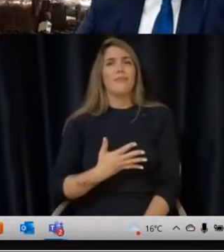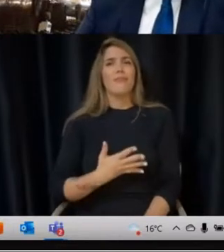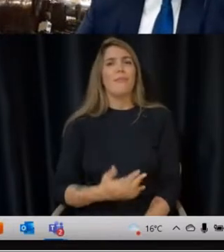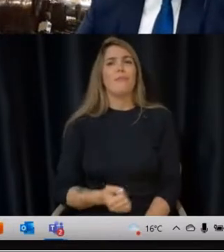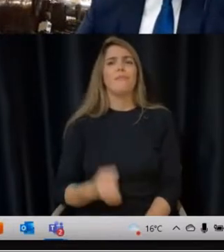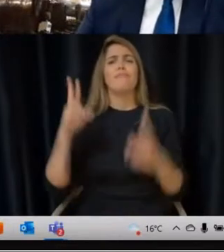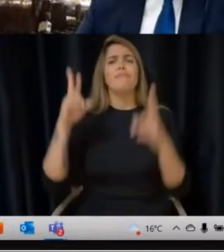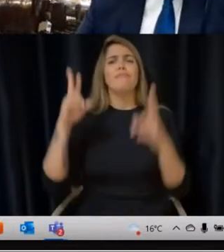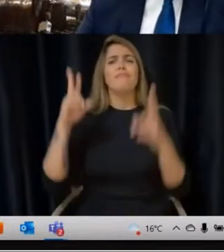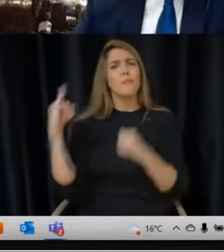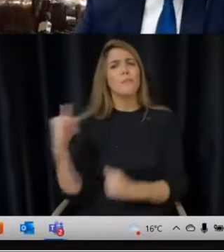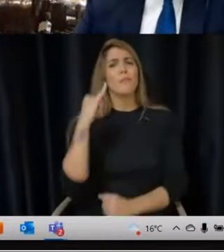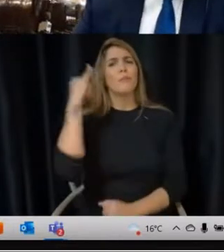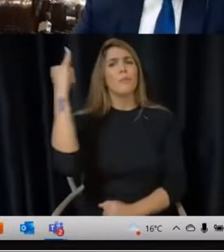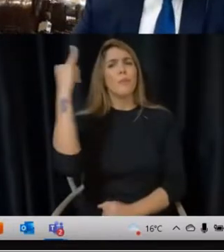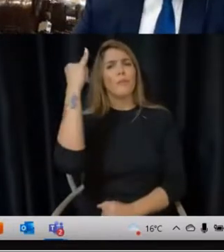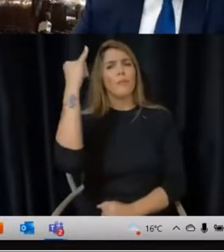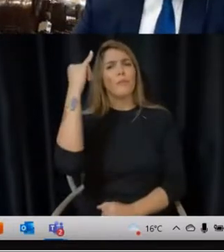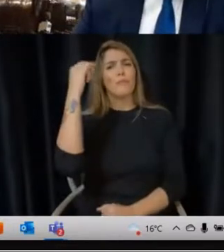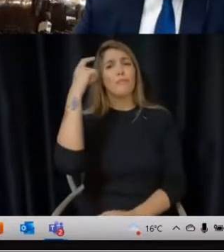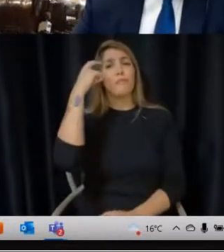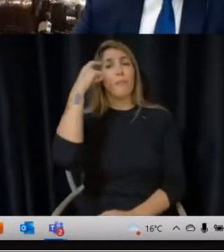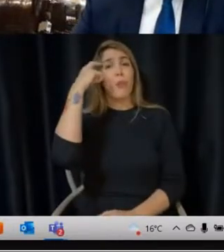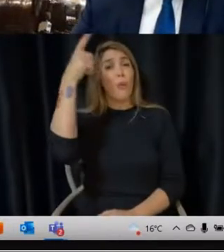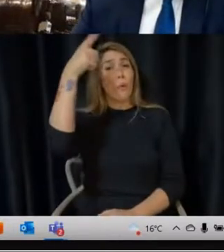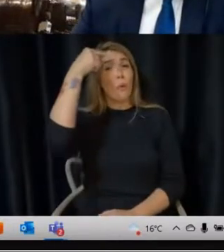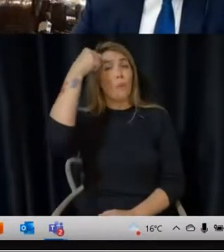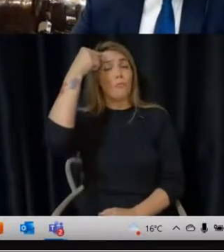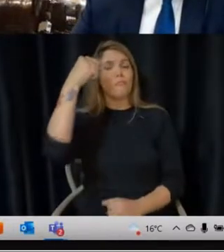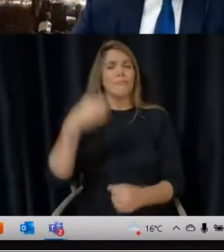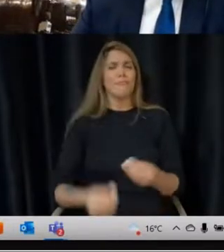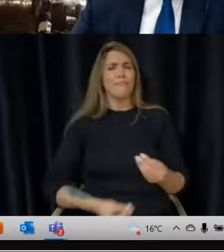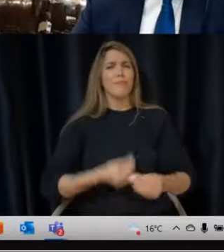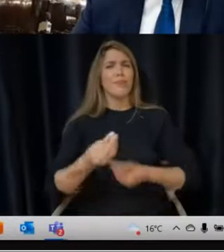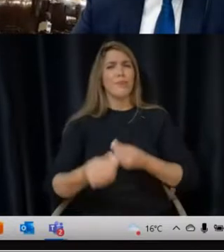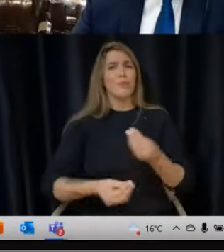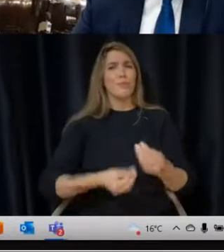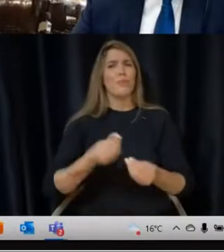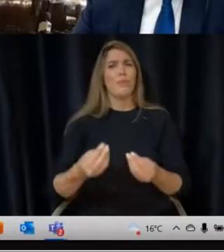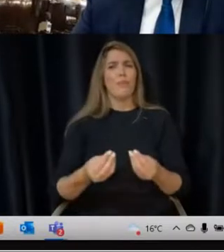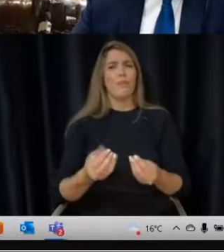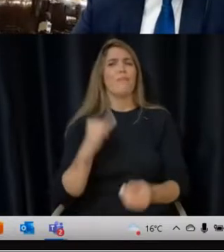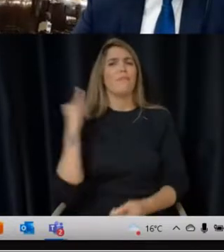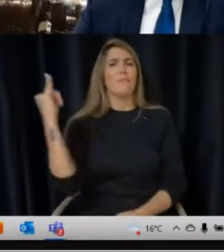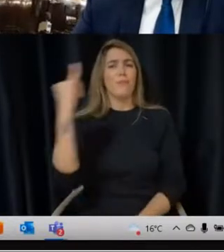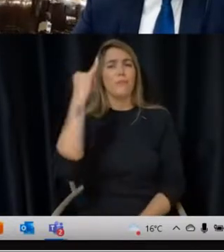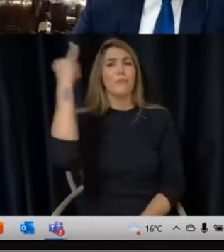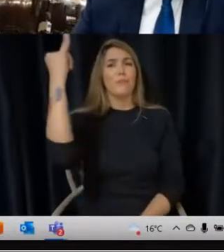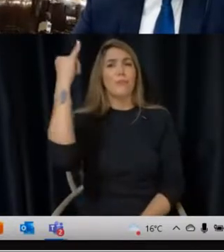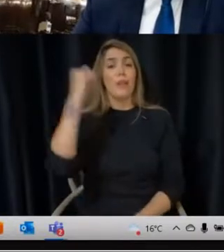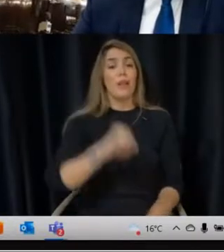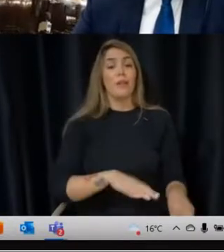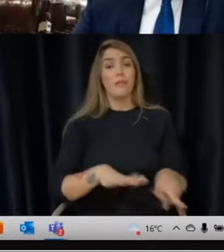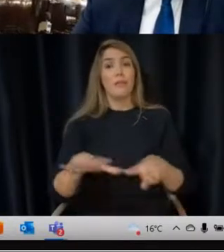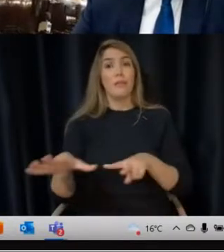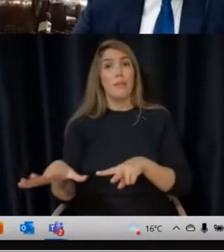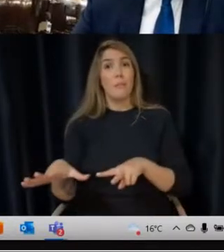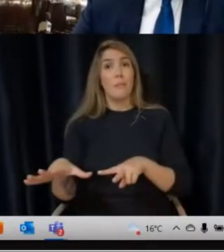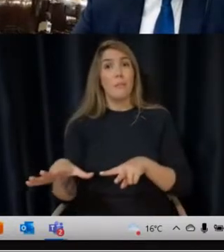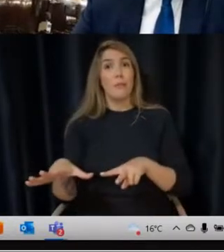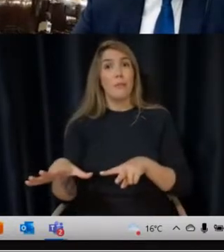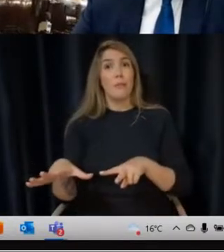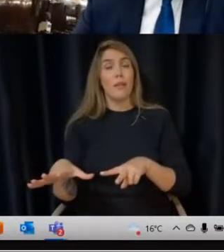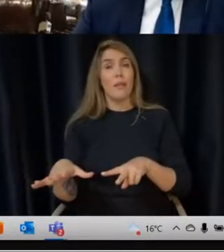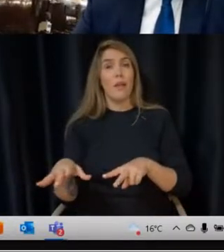importante. Doar é conscientizar. Depois veio da Cláudia. Essa semana eu imprimi no site do Banco de Olhos